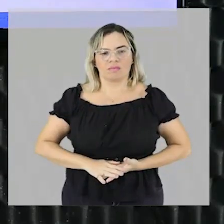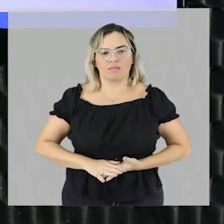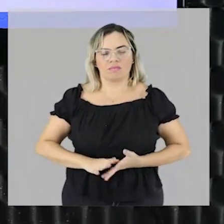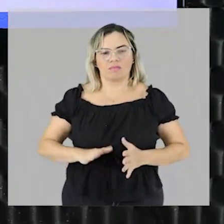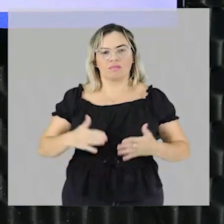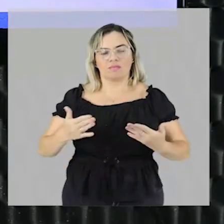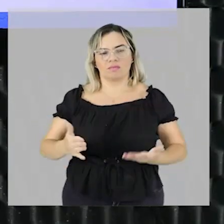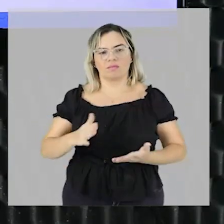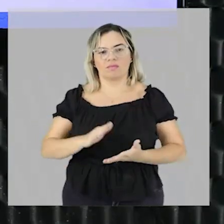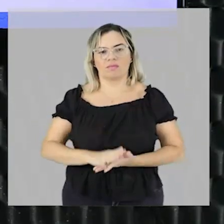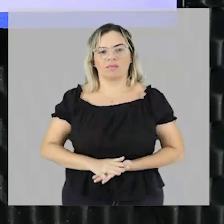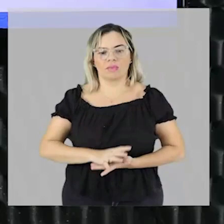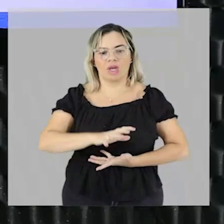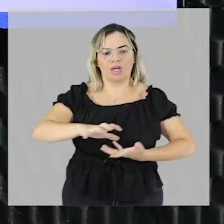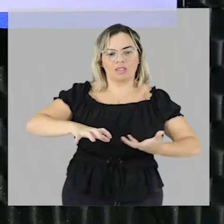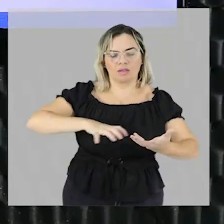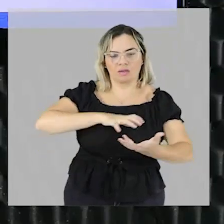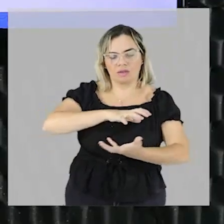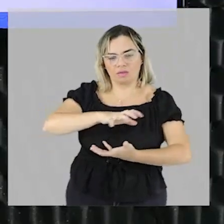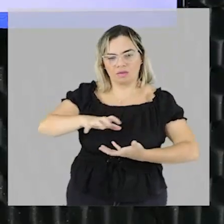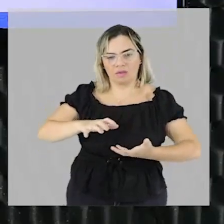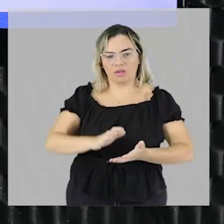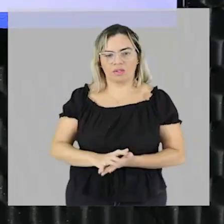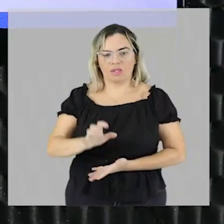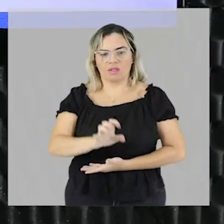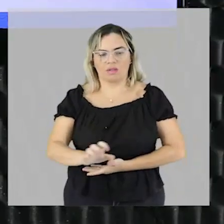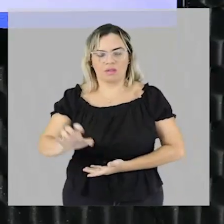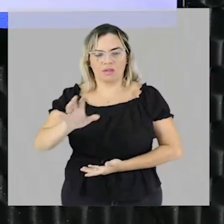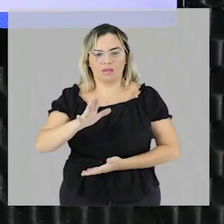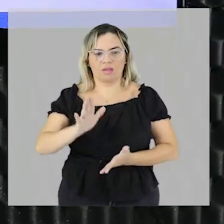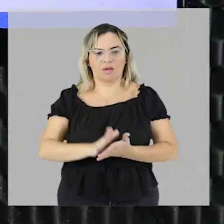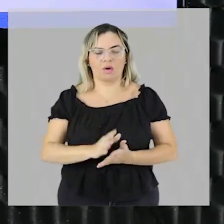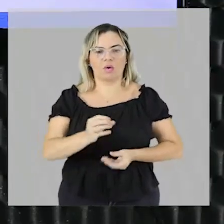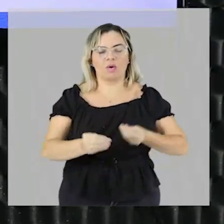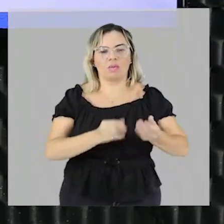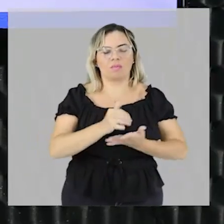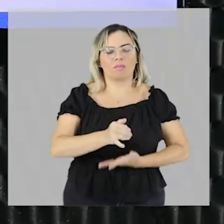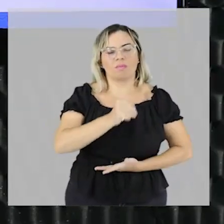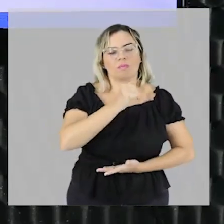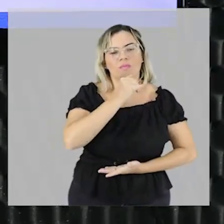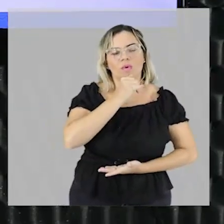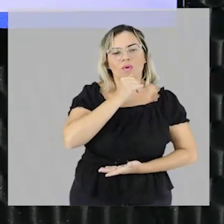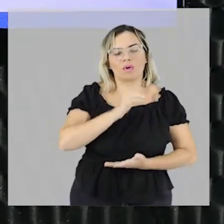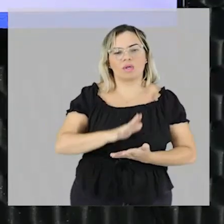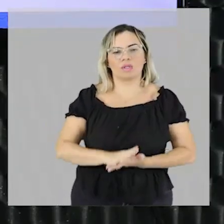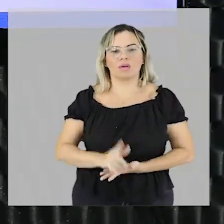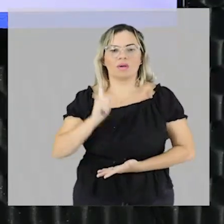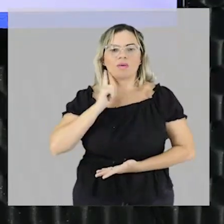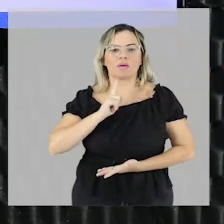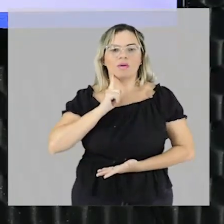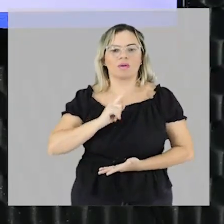as inconfidências ou conjurações, como a mineira e a baiana, ou a dos